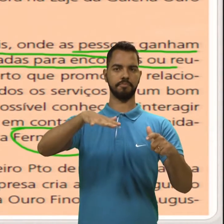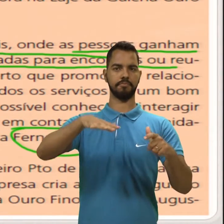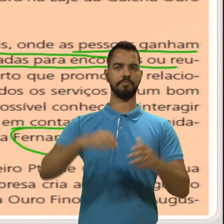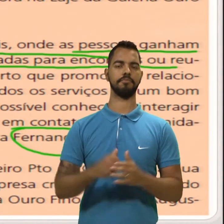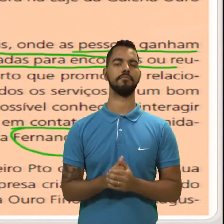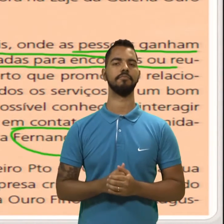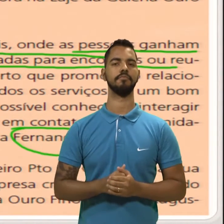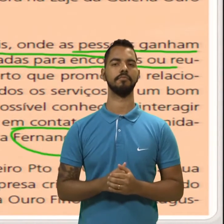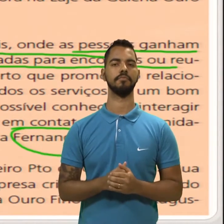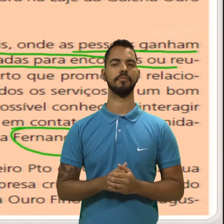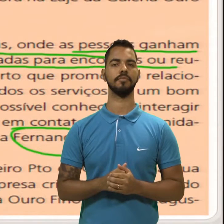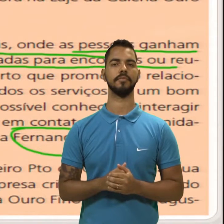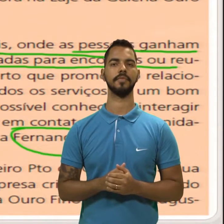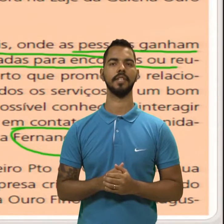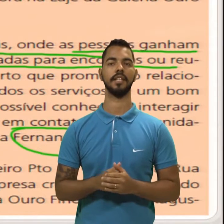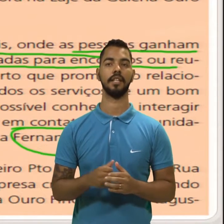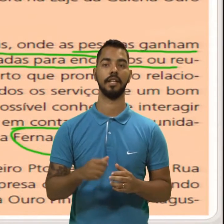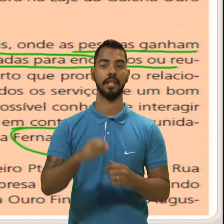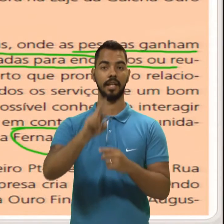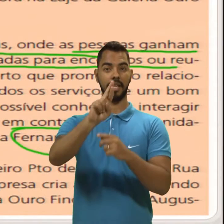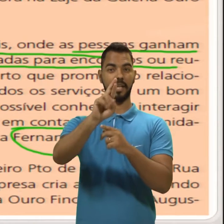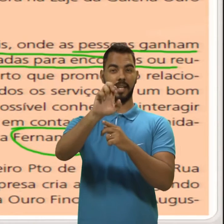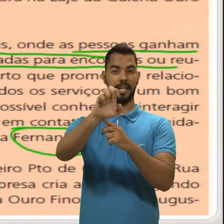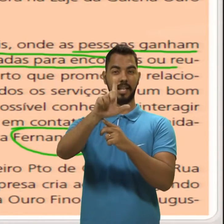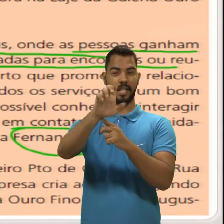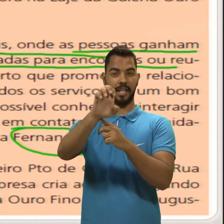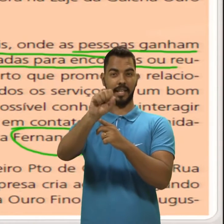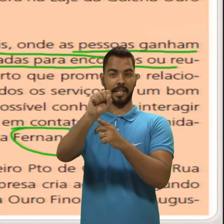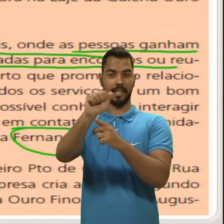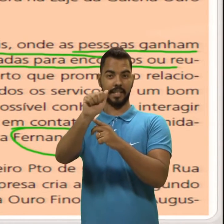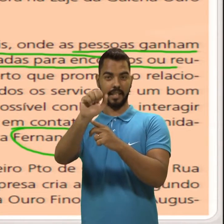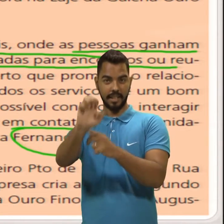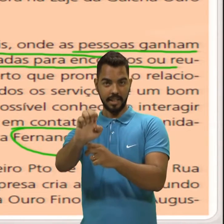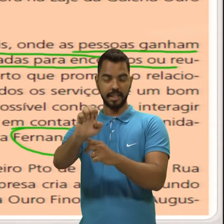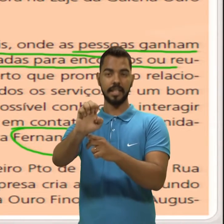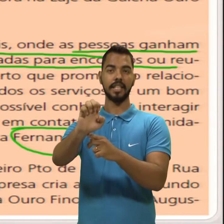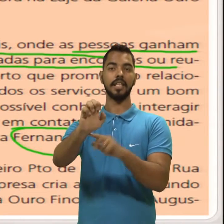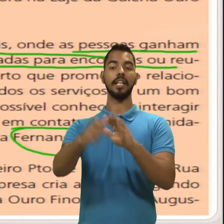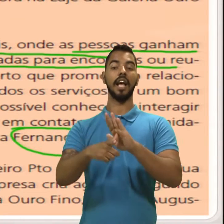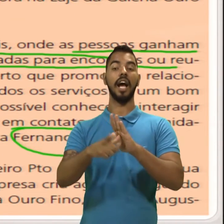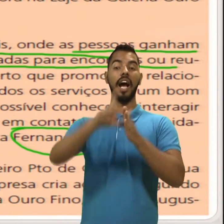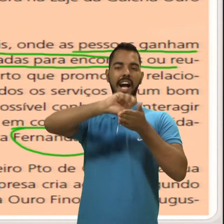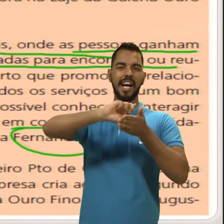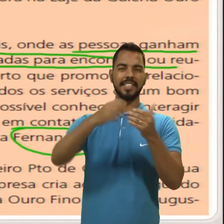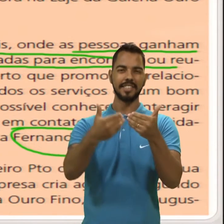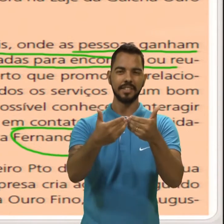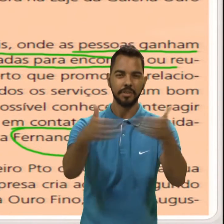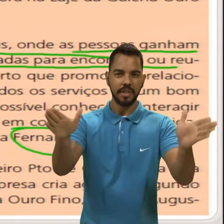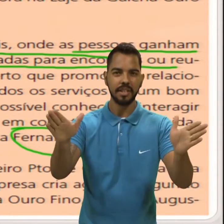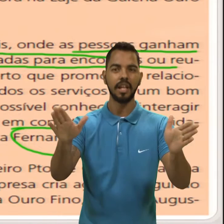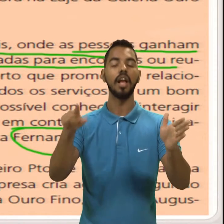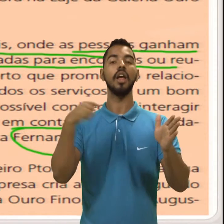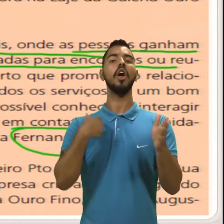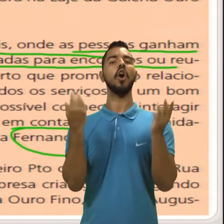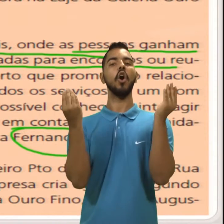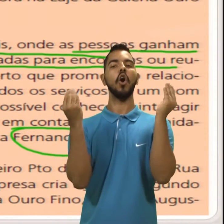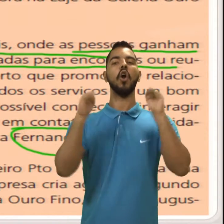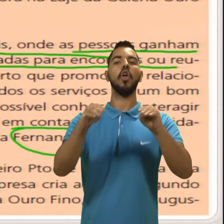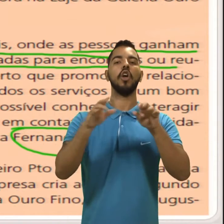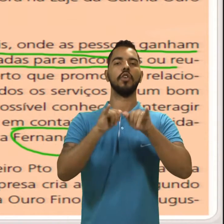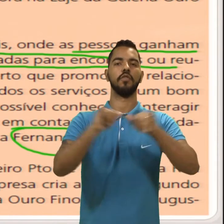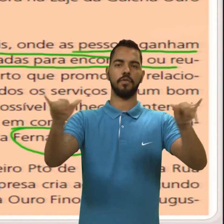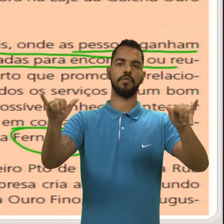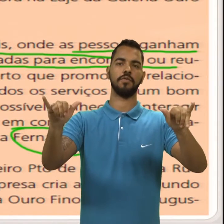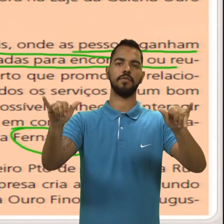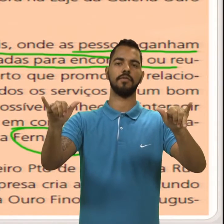informação profissional e pessoal também sobre esse assunto. Esse release, ele na